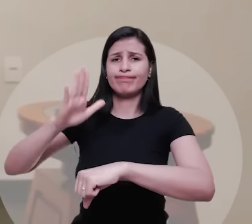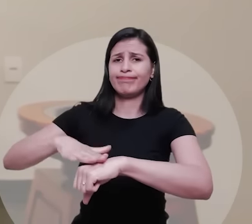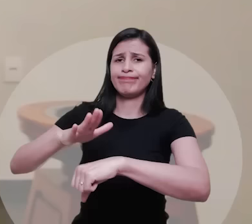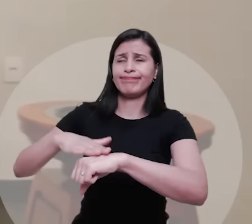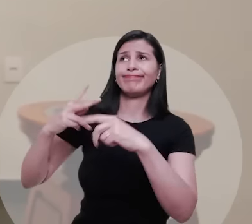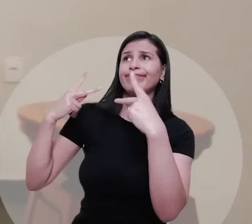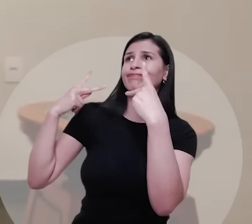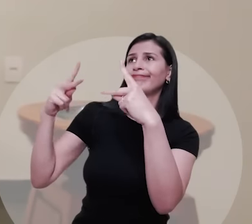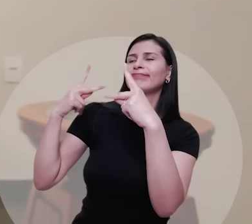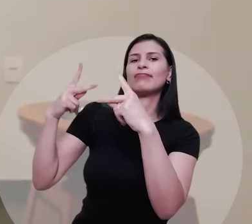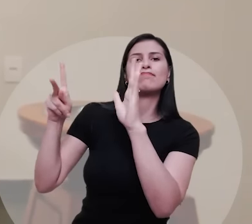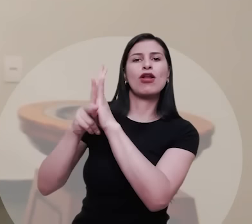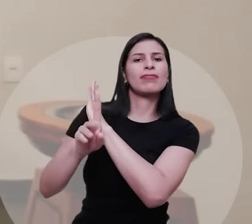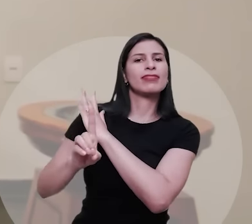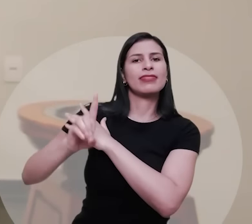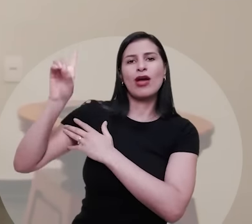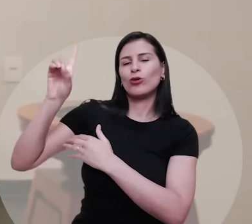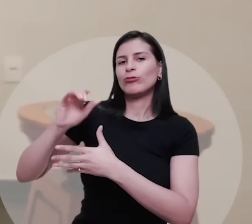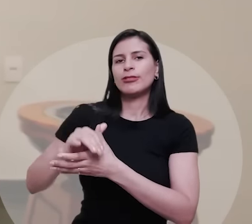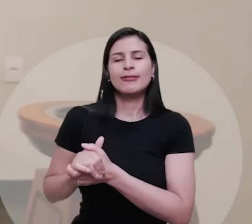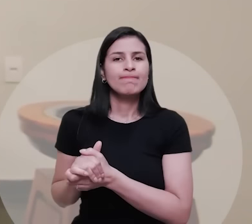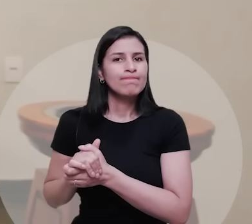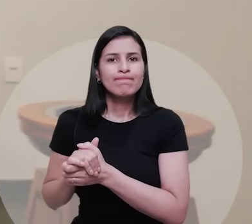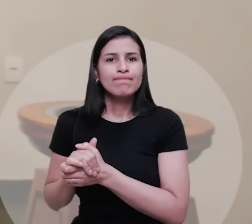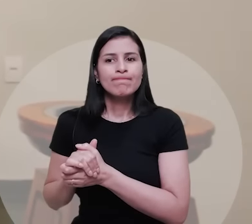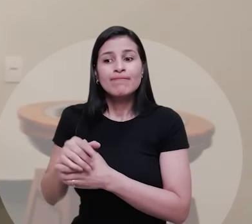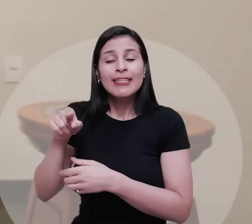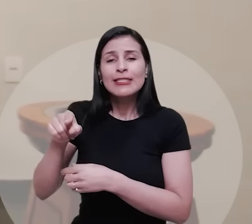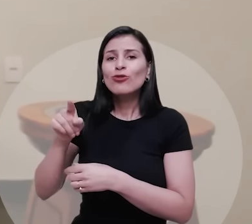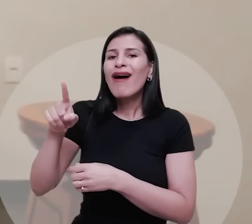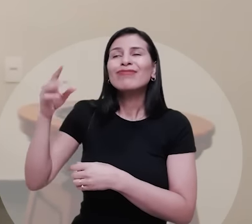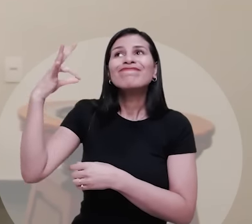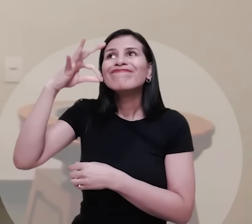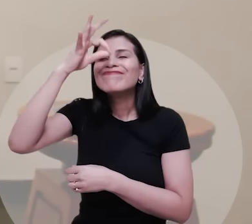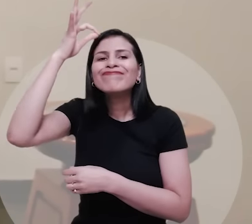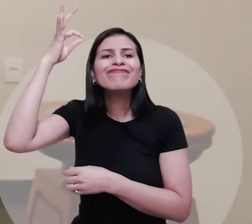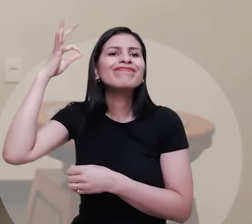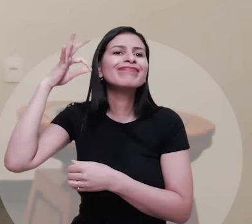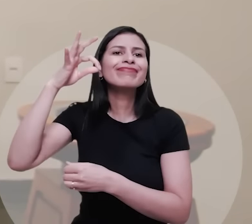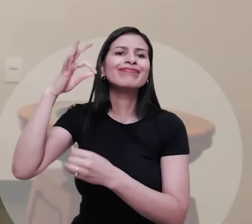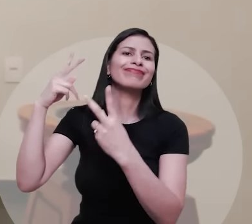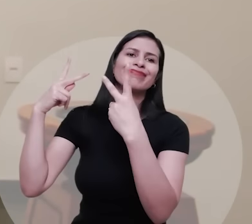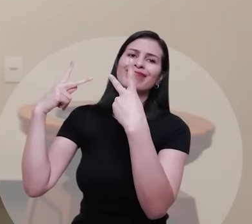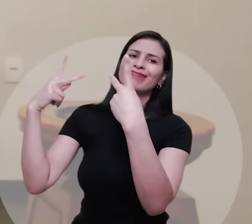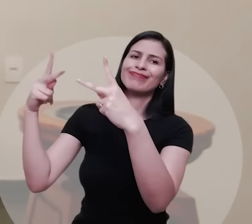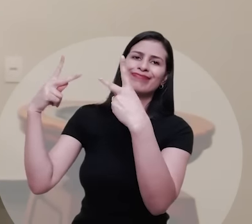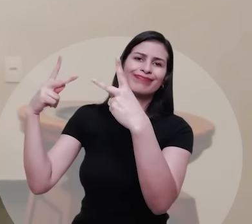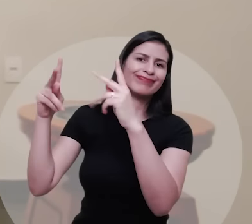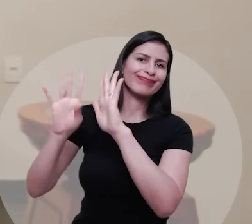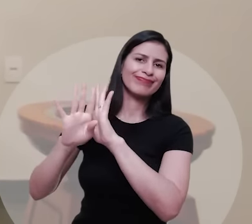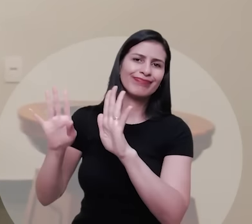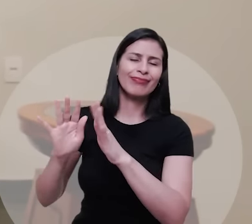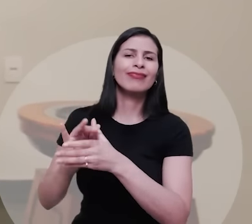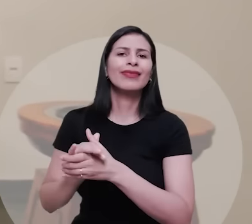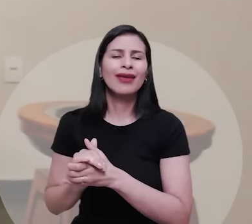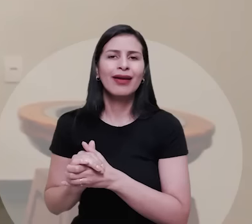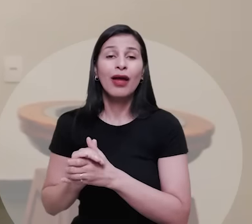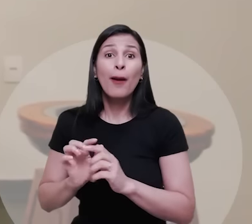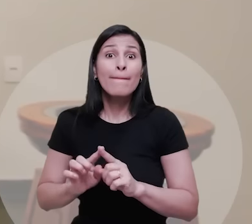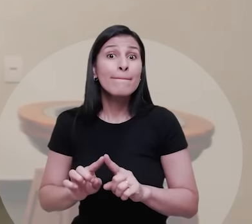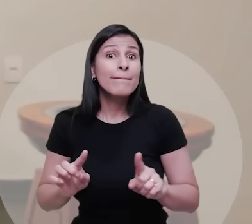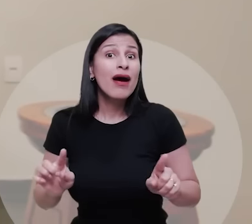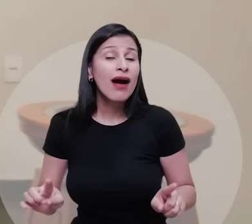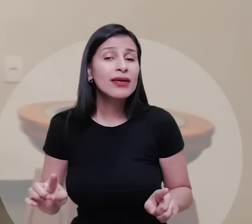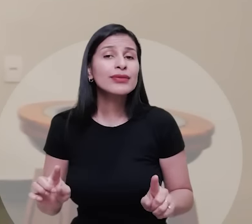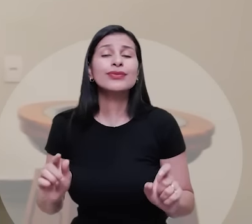novo nascimento é um nascimento do alto, um nascimento do Espírito. Mas também esse